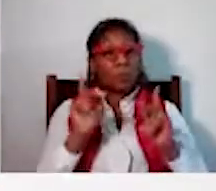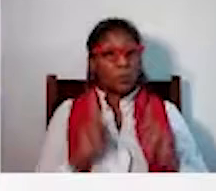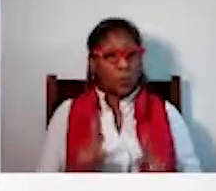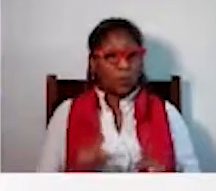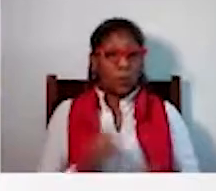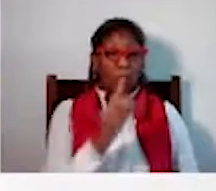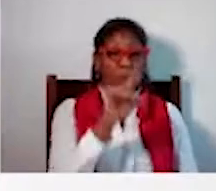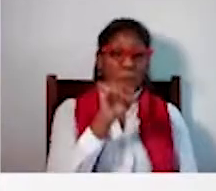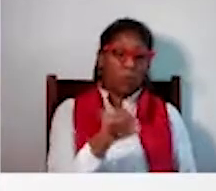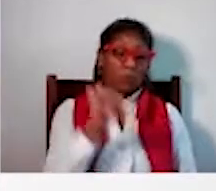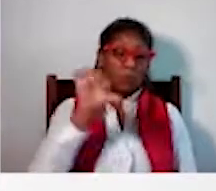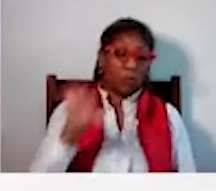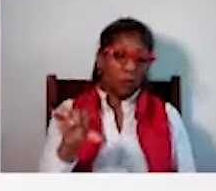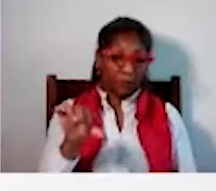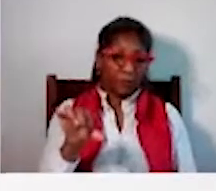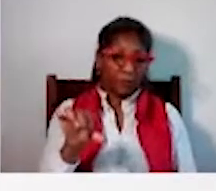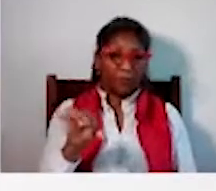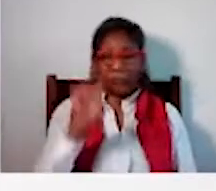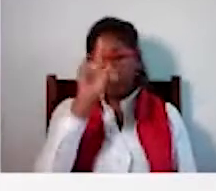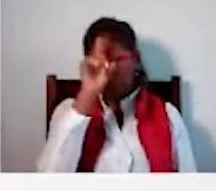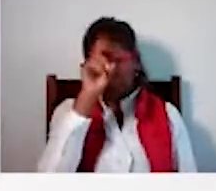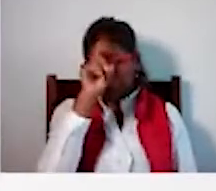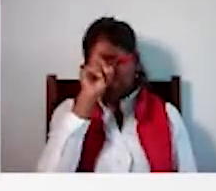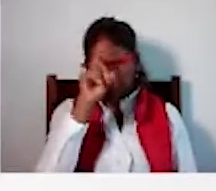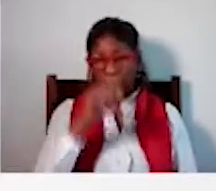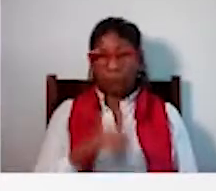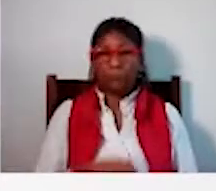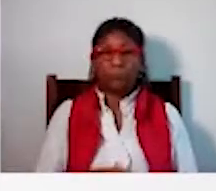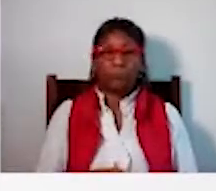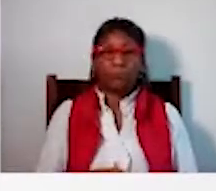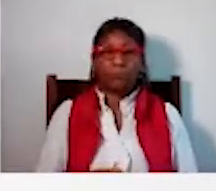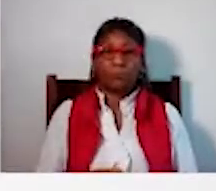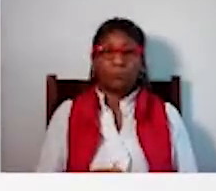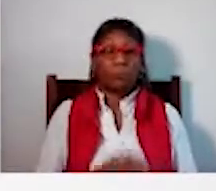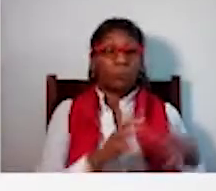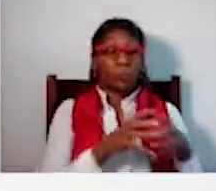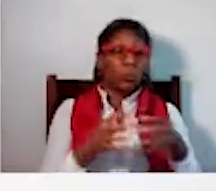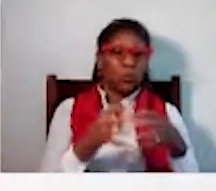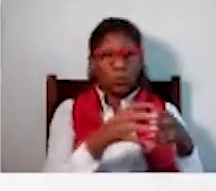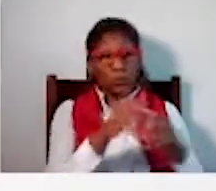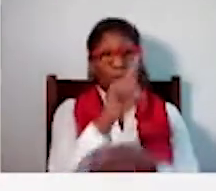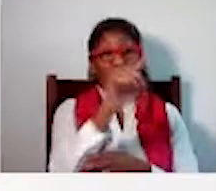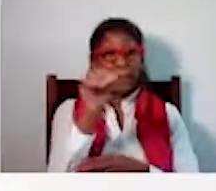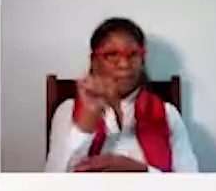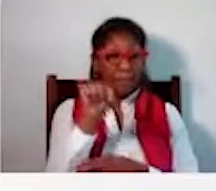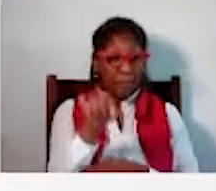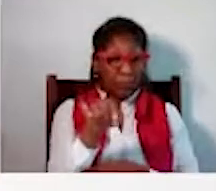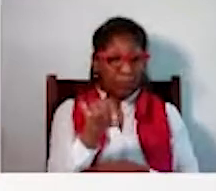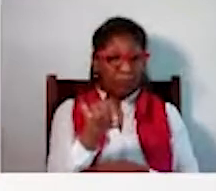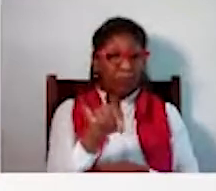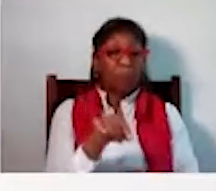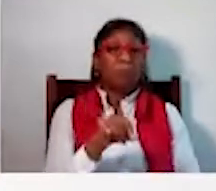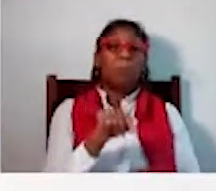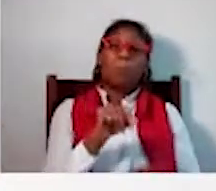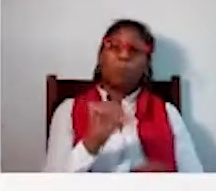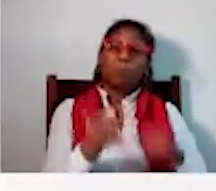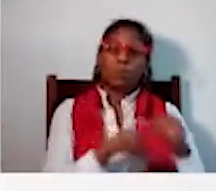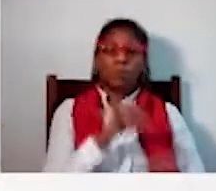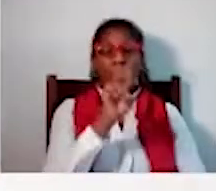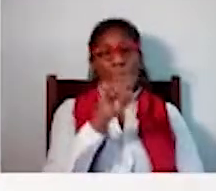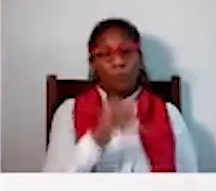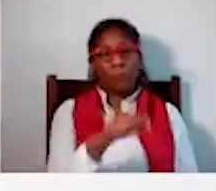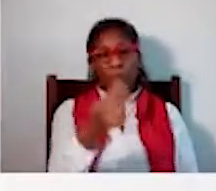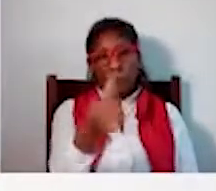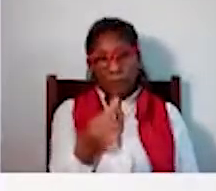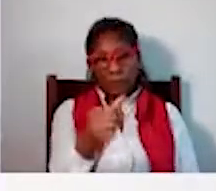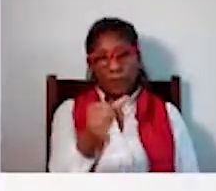1,9 internações, hospitalizações por grupos de 100 mil habitantes e passou para 5,3, por isso que foi para a bandeira